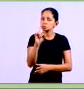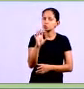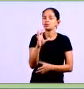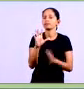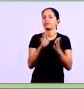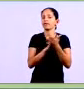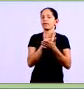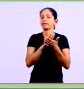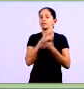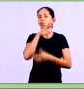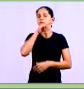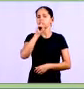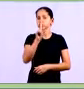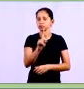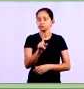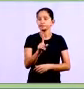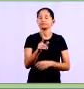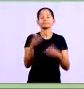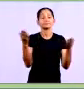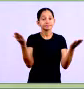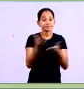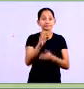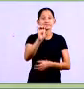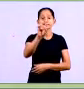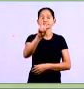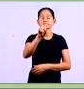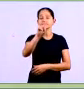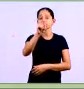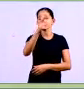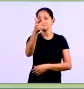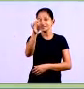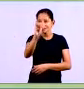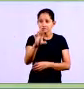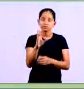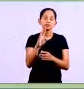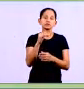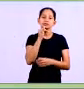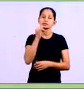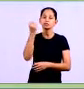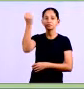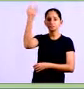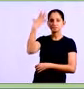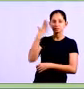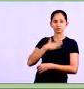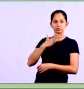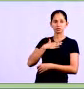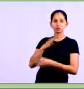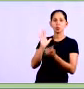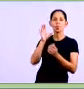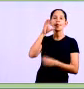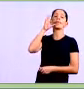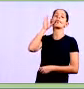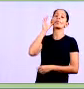de acordo com ele. Evasão, esse termo aqui foi fantástico. Fui acusado de sonegar. O que você fez? Só